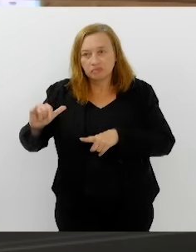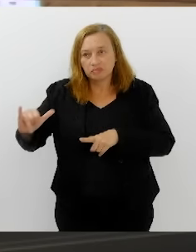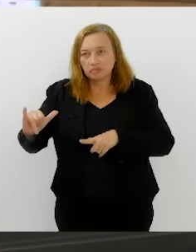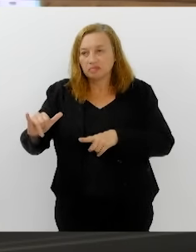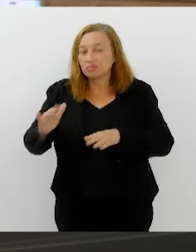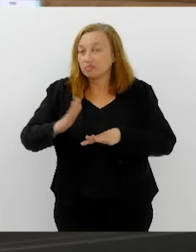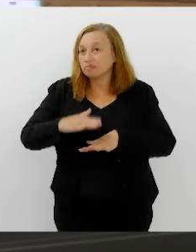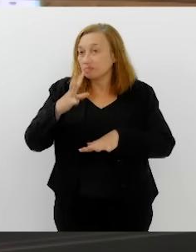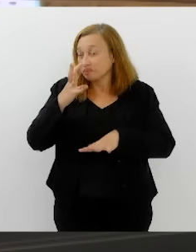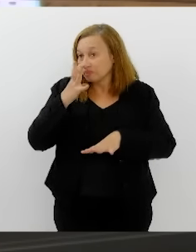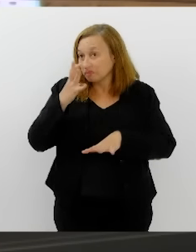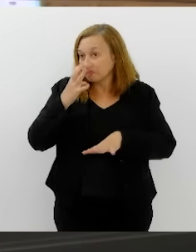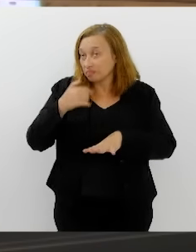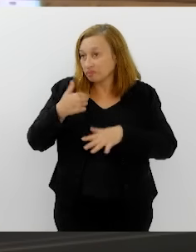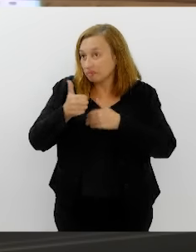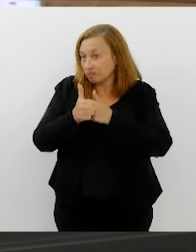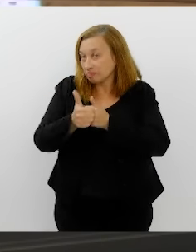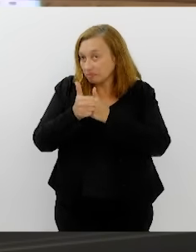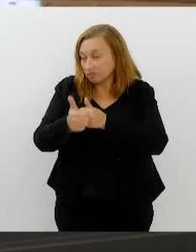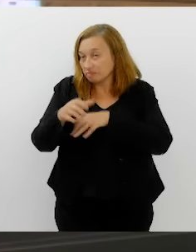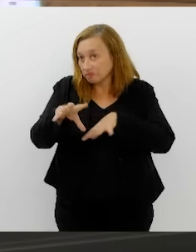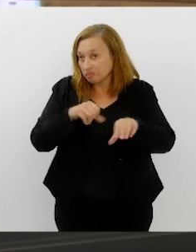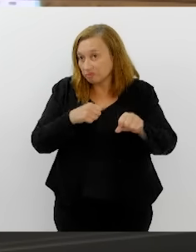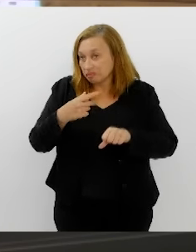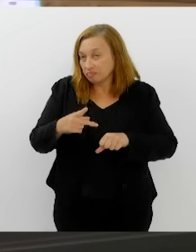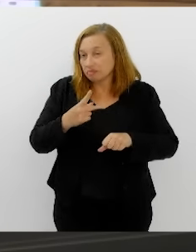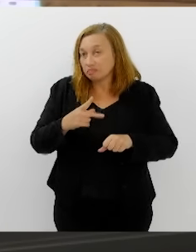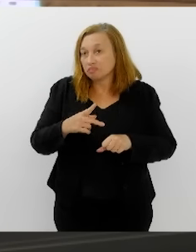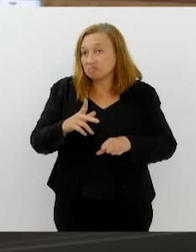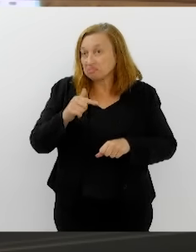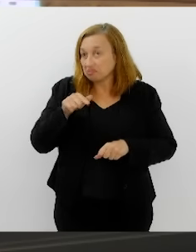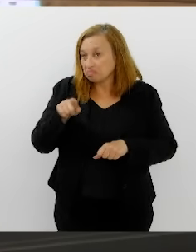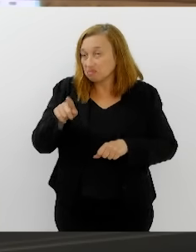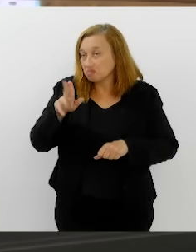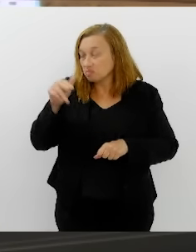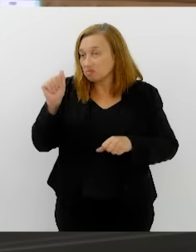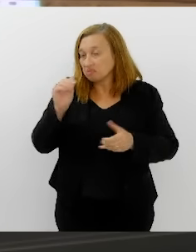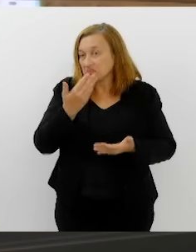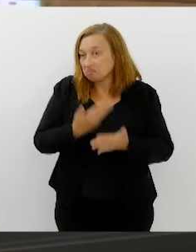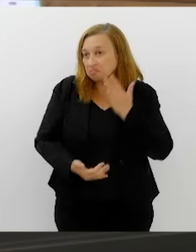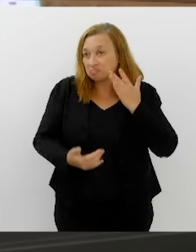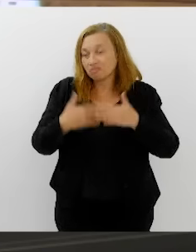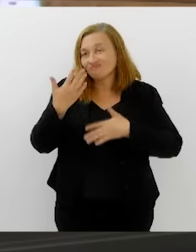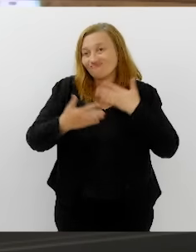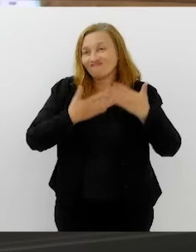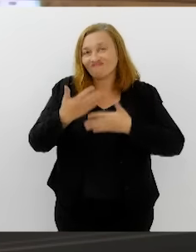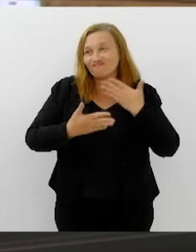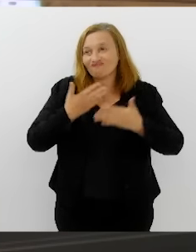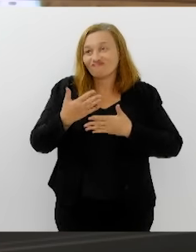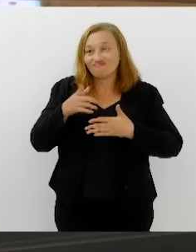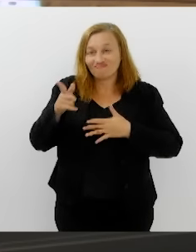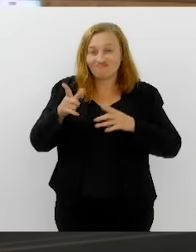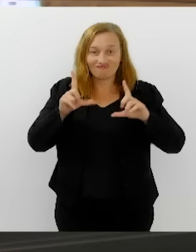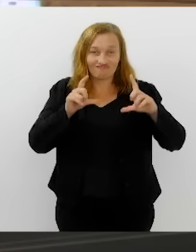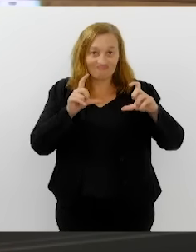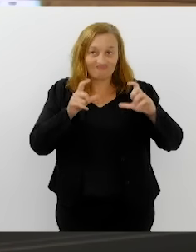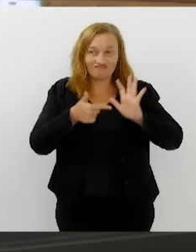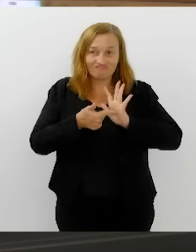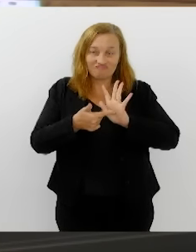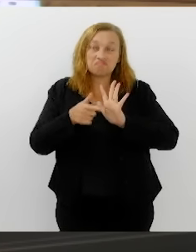eu acompanhei os tempos de formação, é que ele nunca perdeu a alegria. Essa foto aqui retrata bem